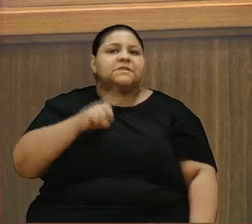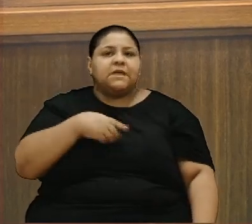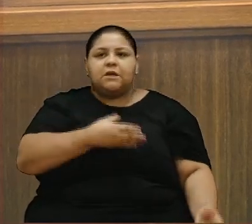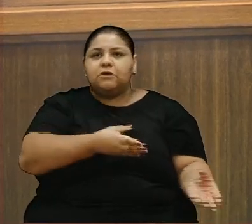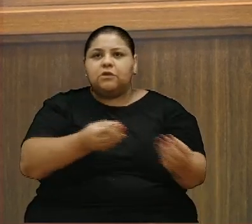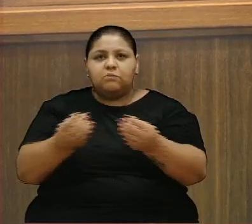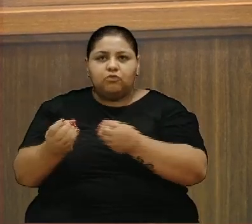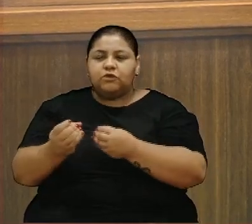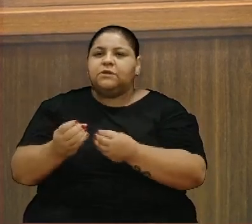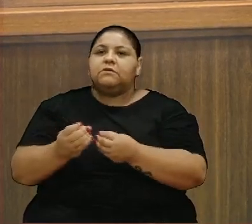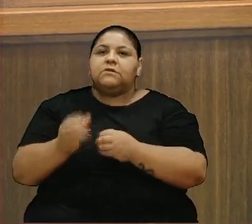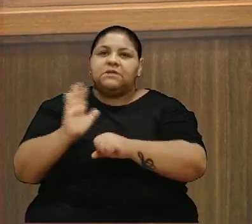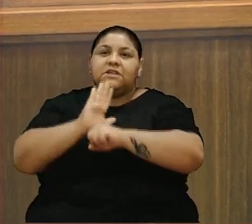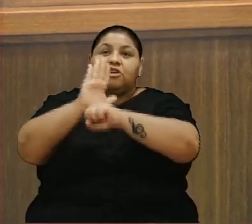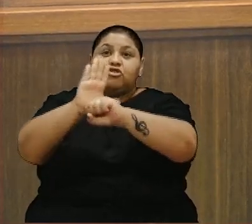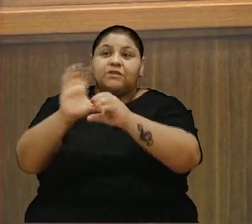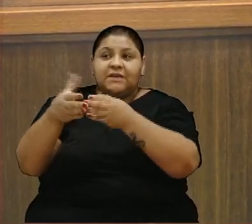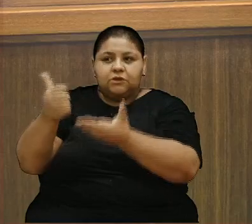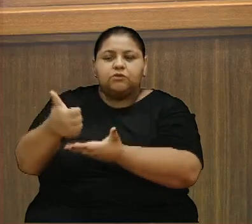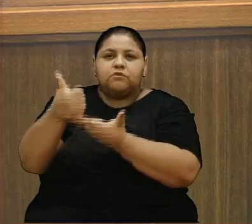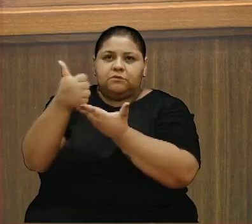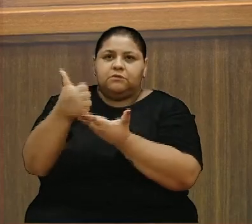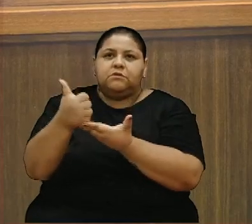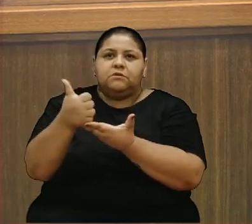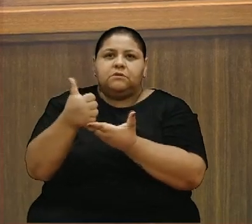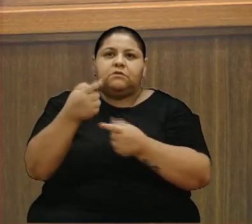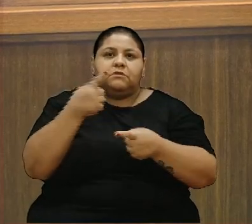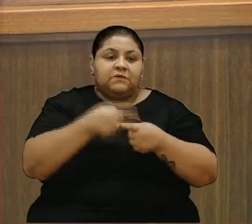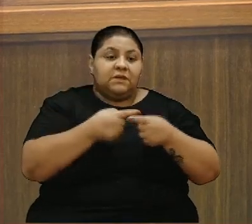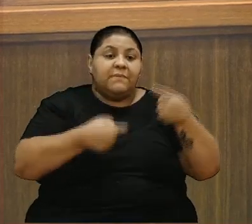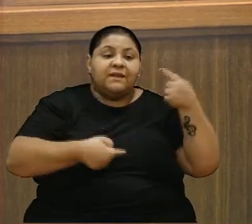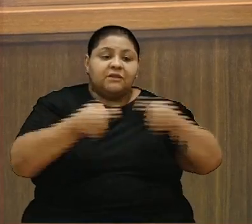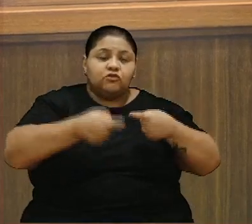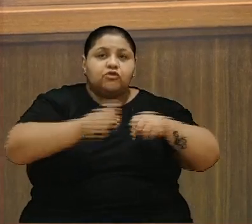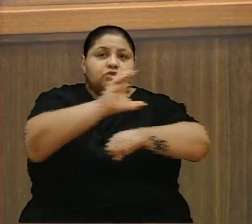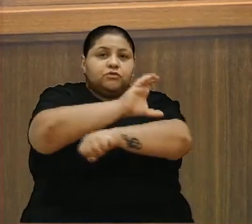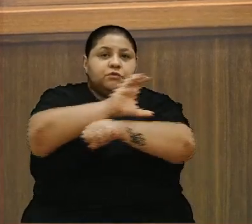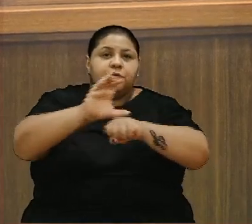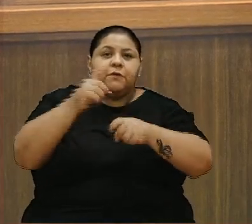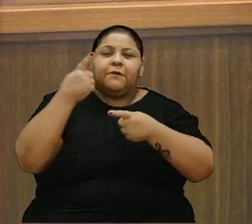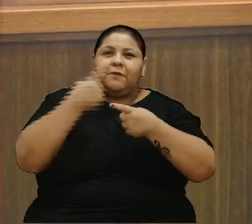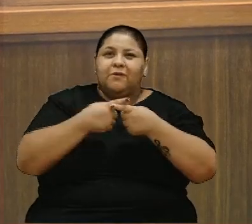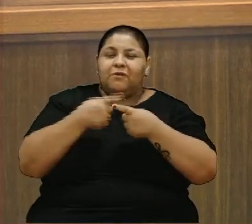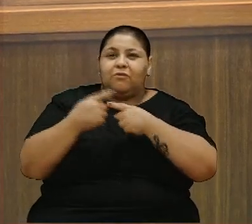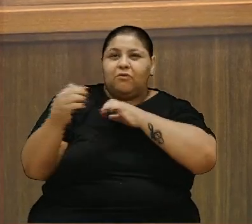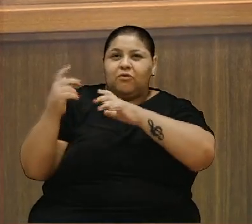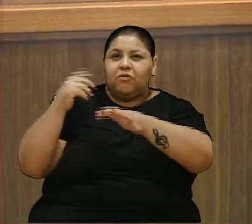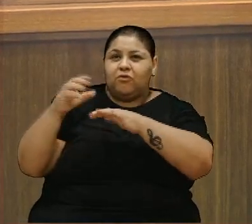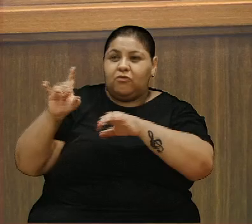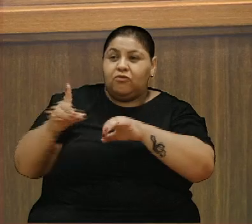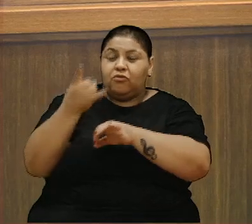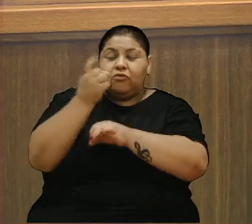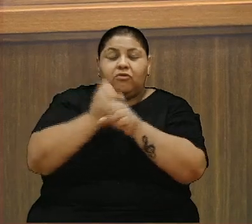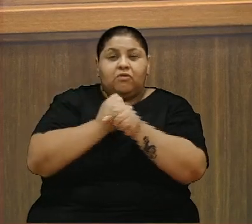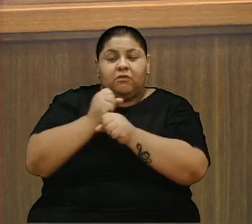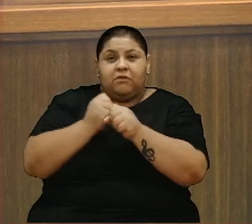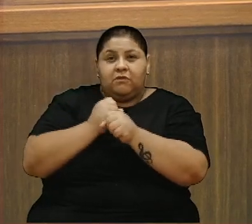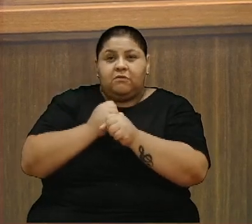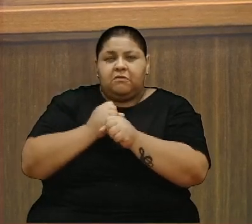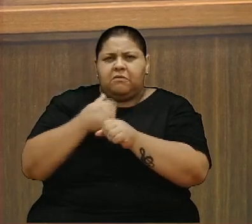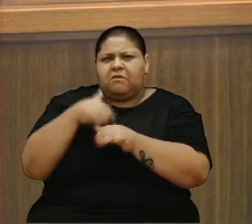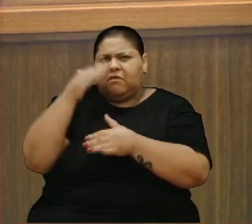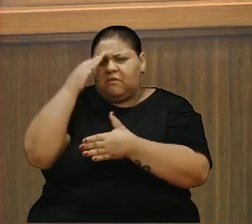a fazer e a contribuir, inclusive no debate dos cursos, porque foi um movimento que, dos últimos anos,